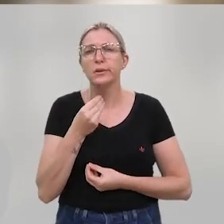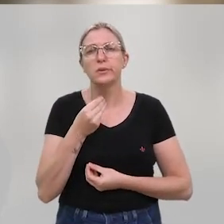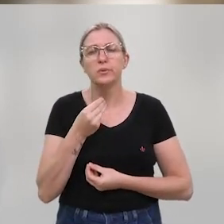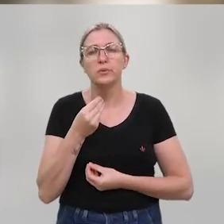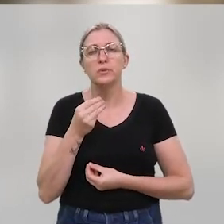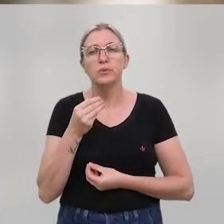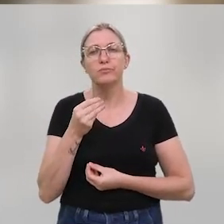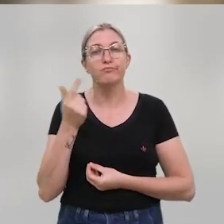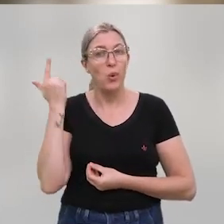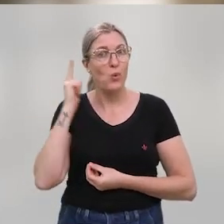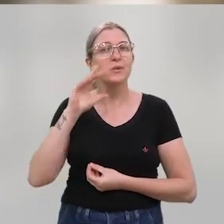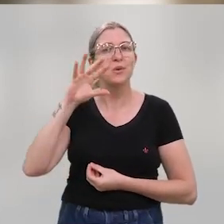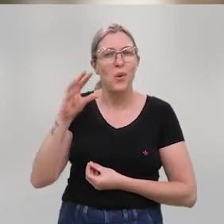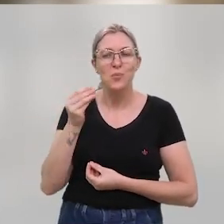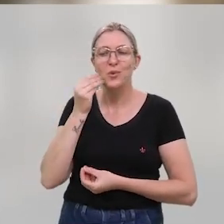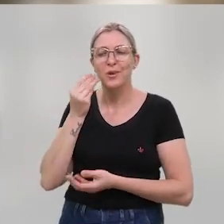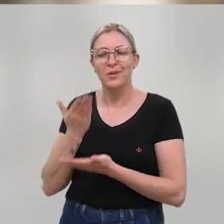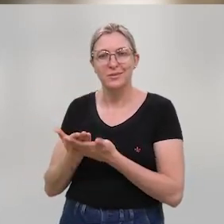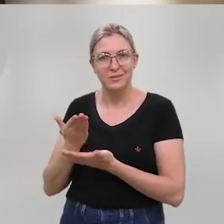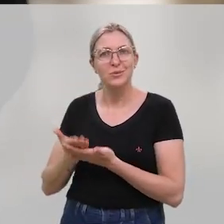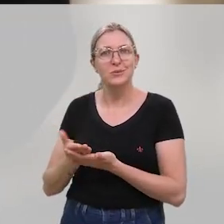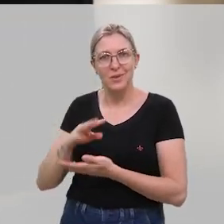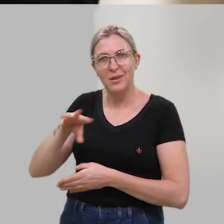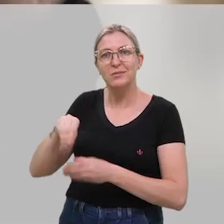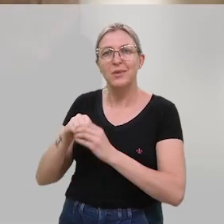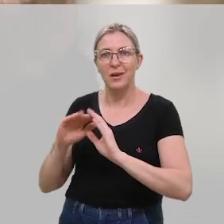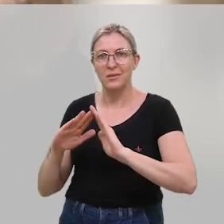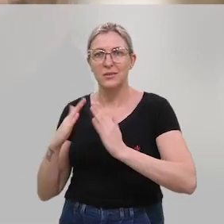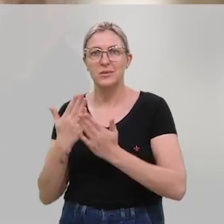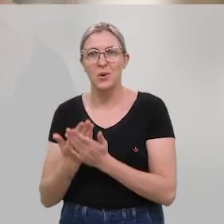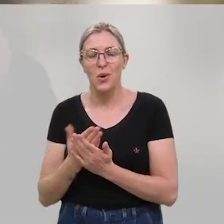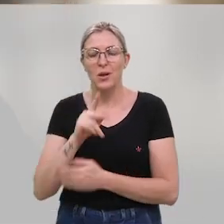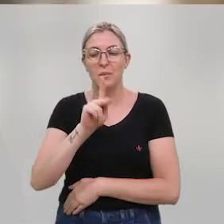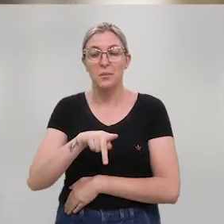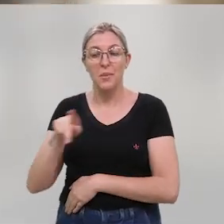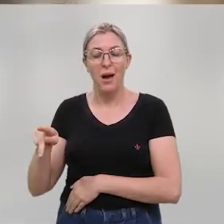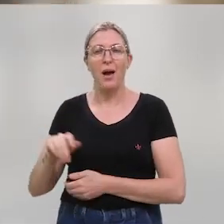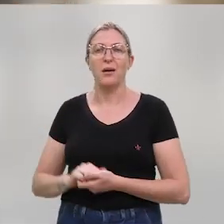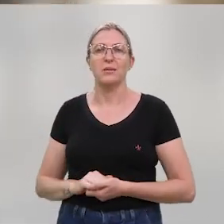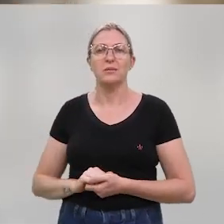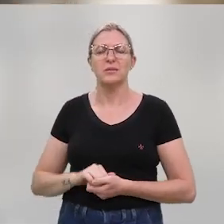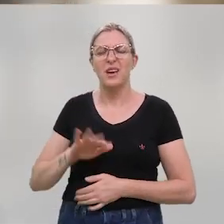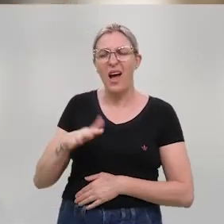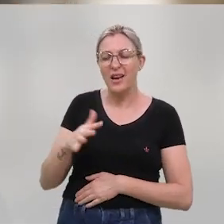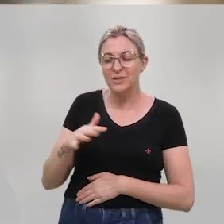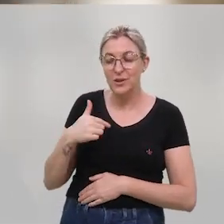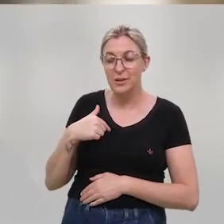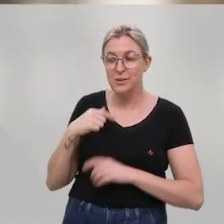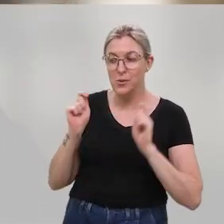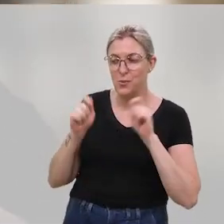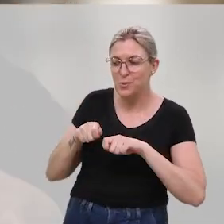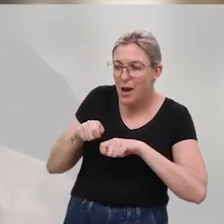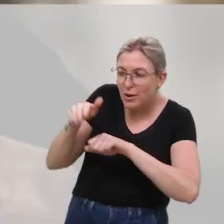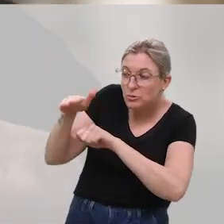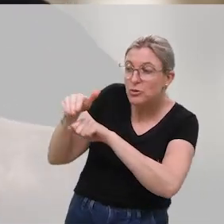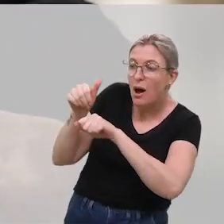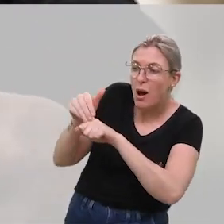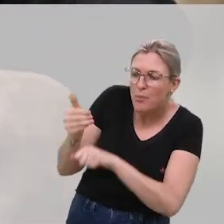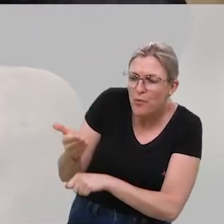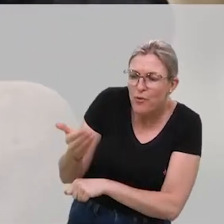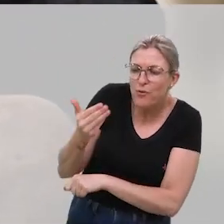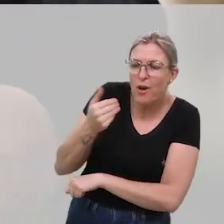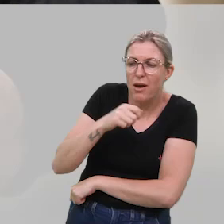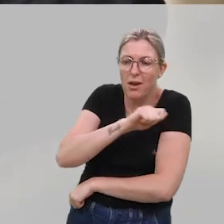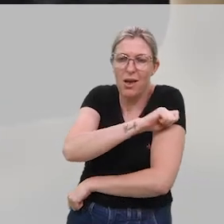só tinham oportunidade de estudar vindo para o seminário. Então, às vezes, eu precisava quase retirar um